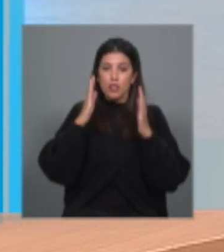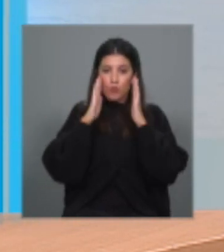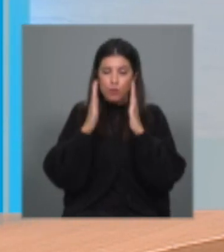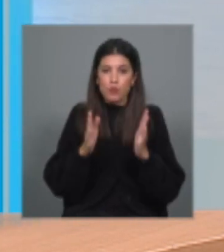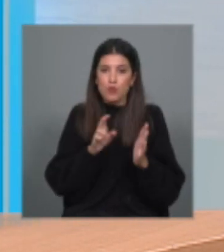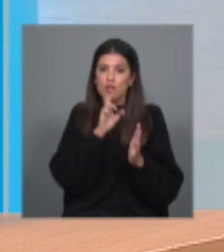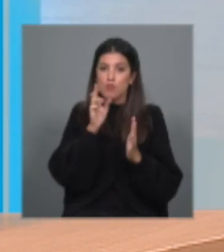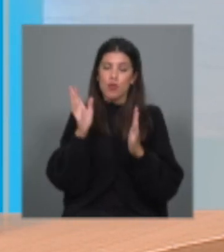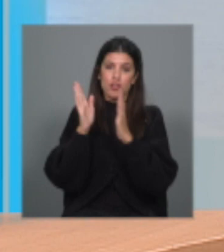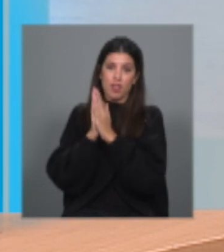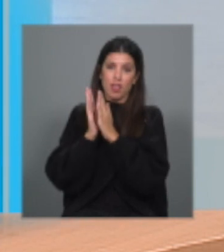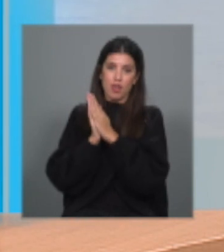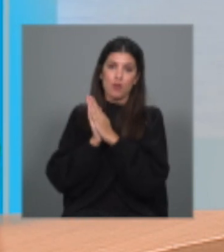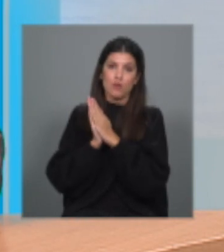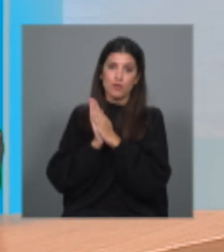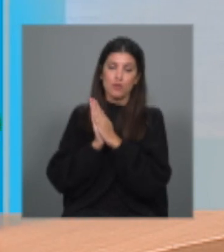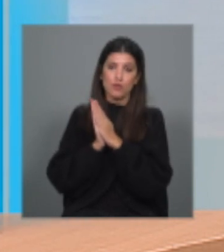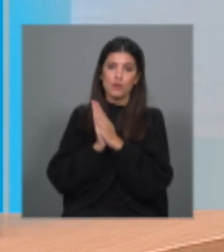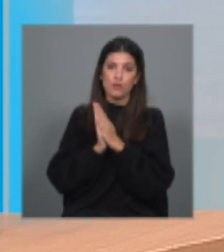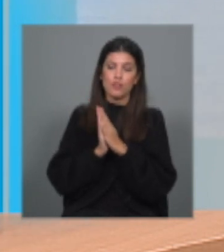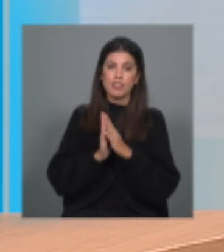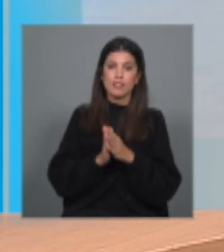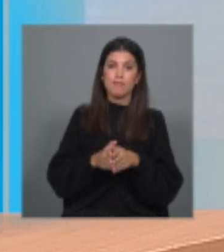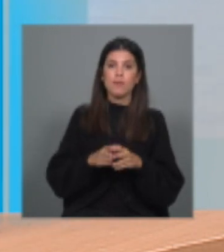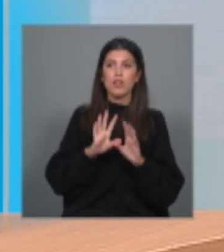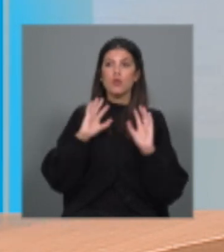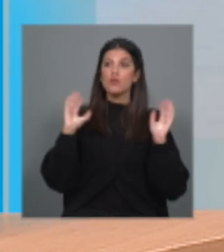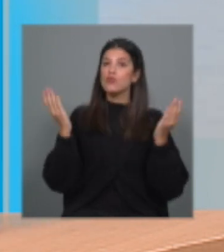resposta àquilo que Deus na vida vai desafiando. No